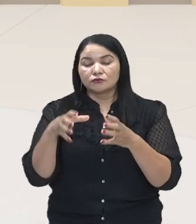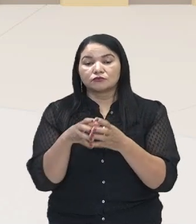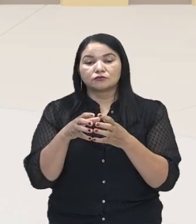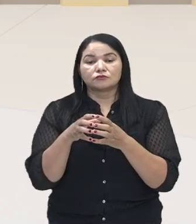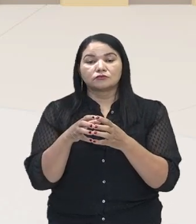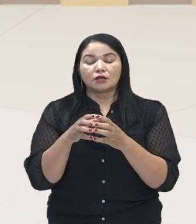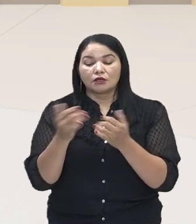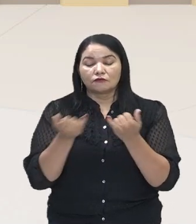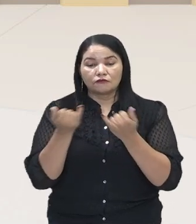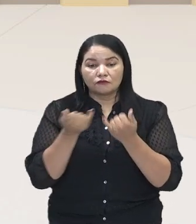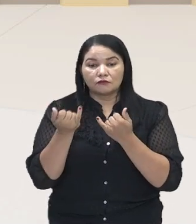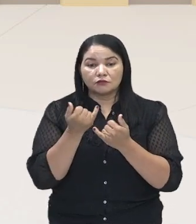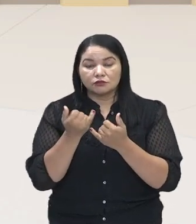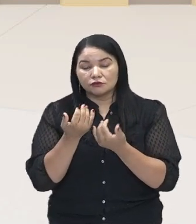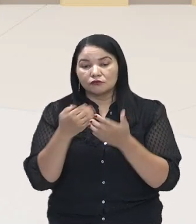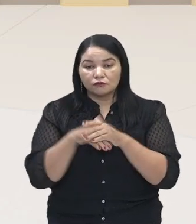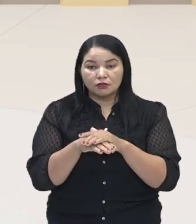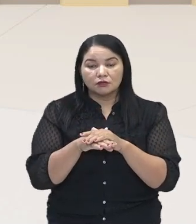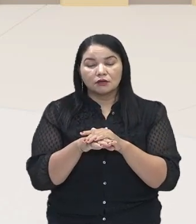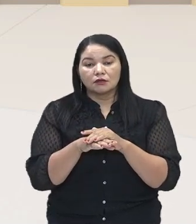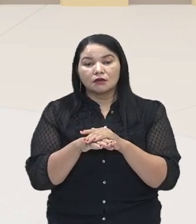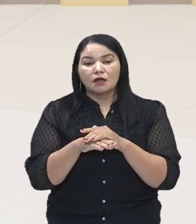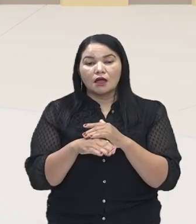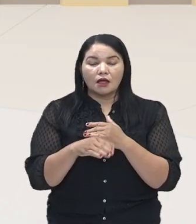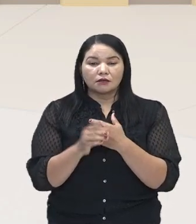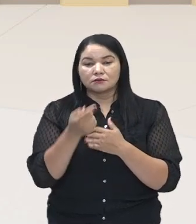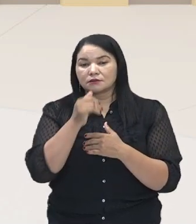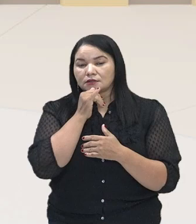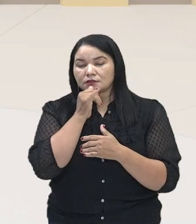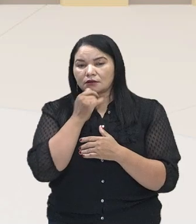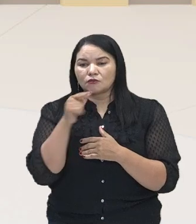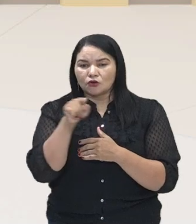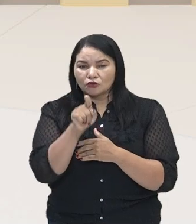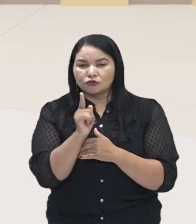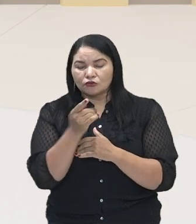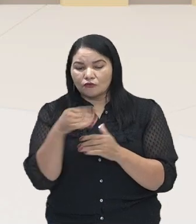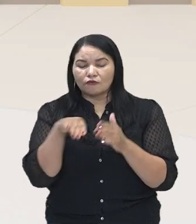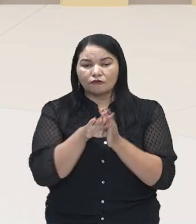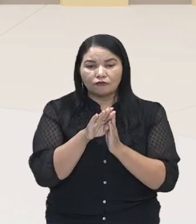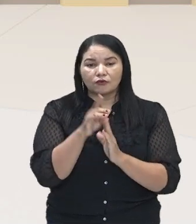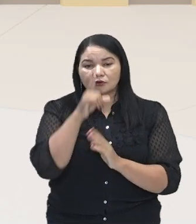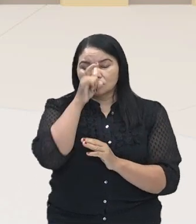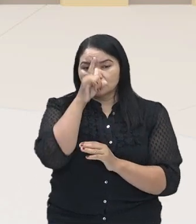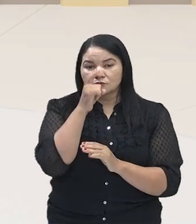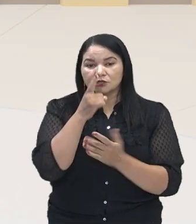seriam guardadas. Você vai num hospital, por exemplo, e todos os hospitais têm os